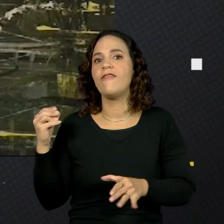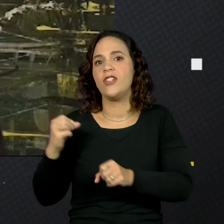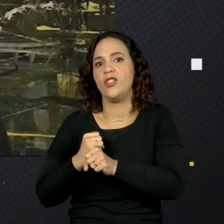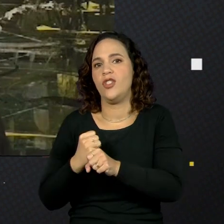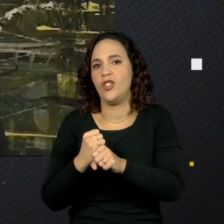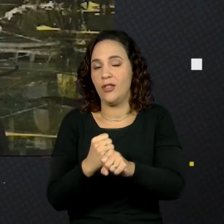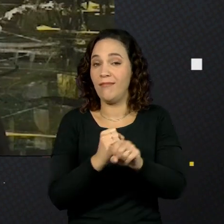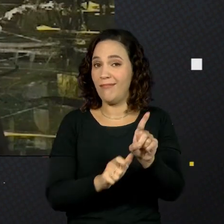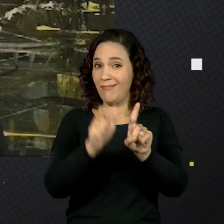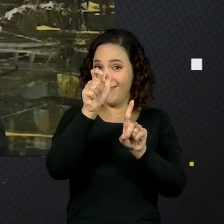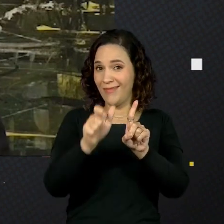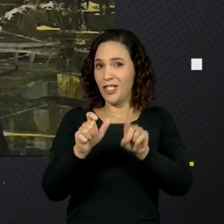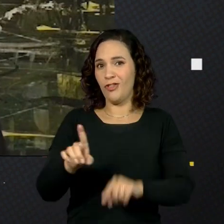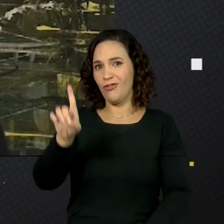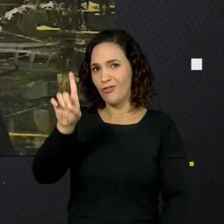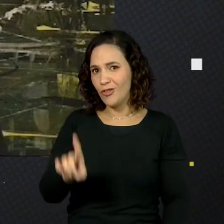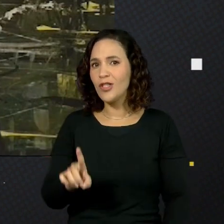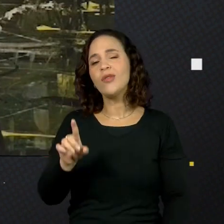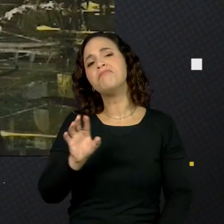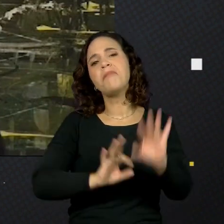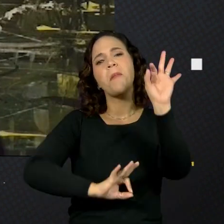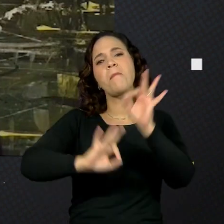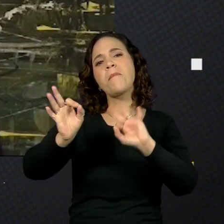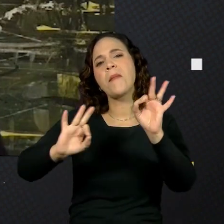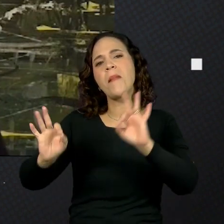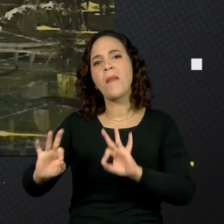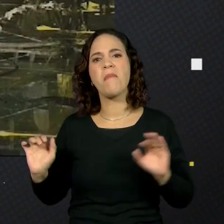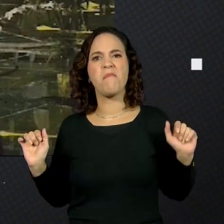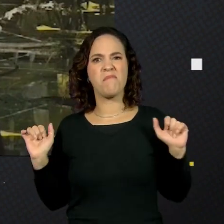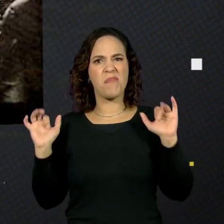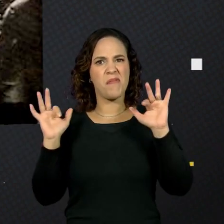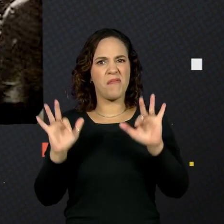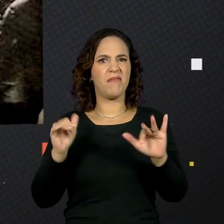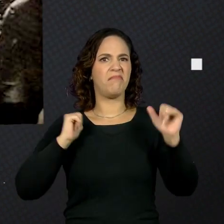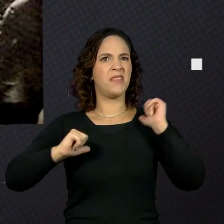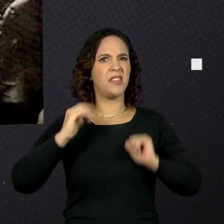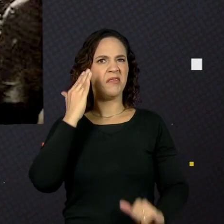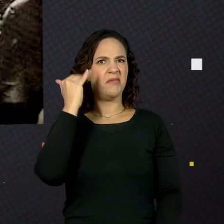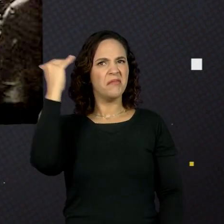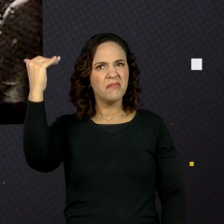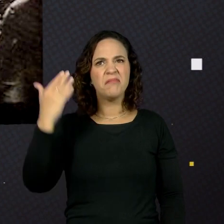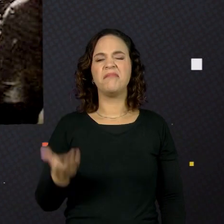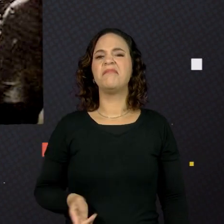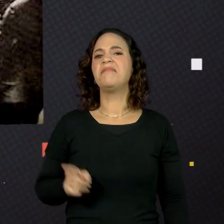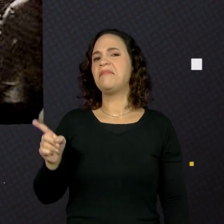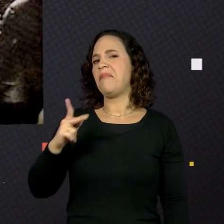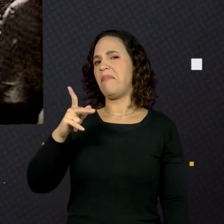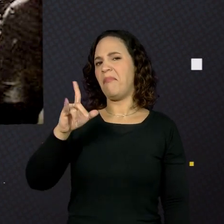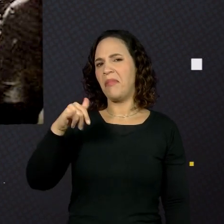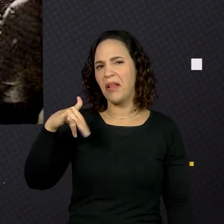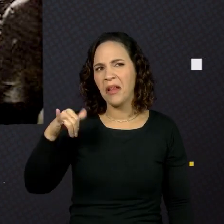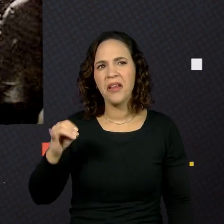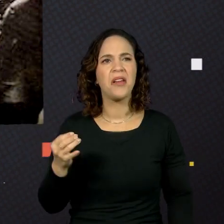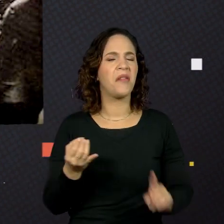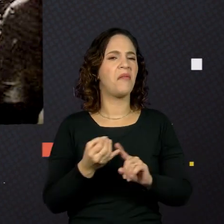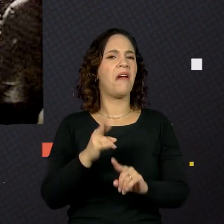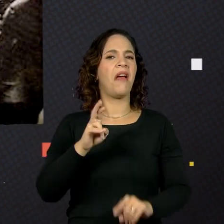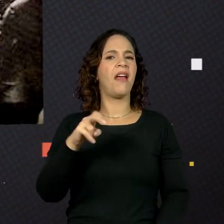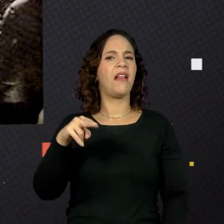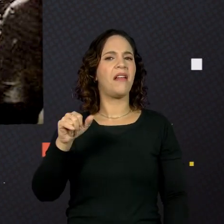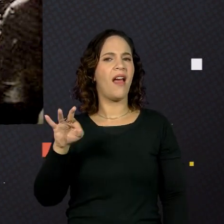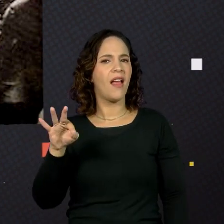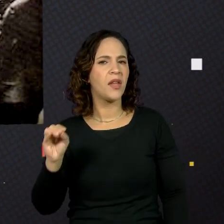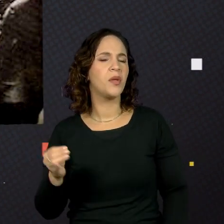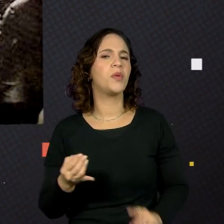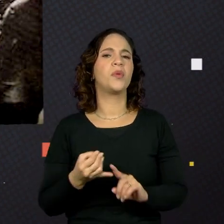Plínio Marcos resolveu fazer essa montagem e juntou um timaço. Plínio Marcos, Renato Consorte, Moisés,